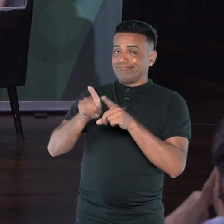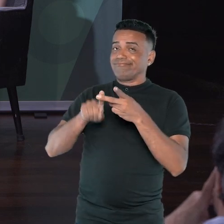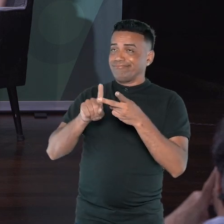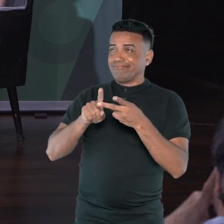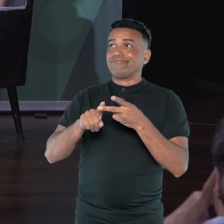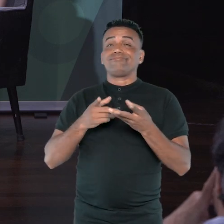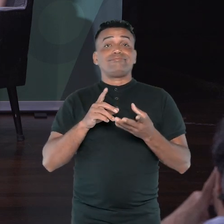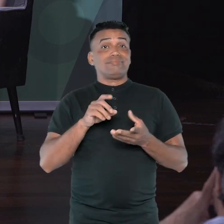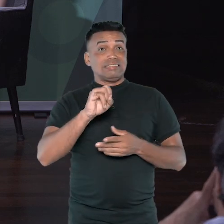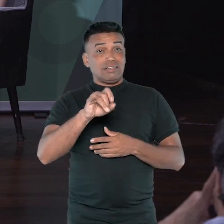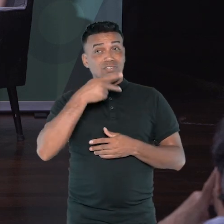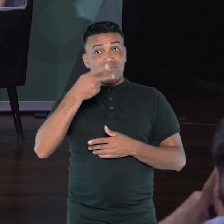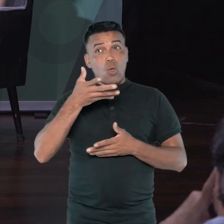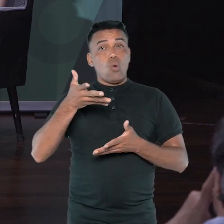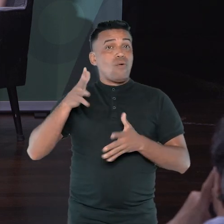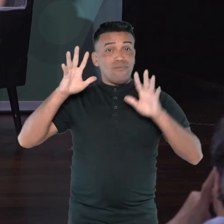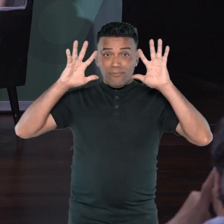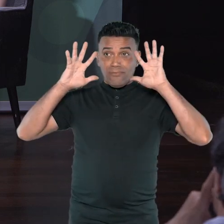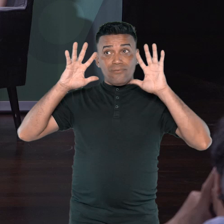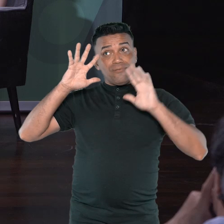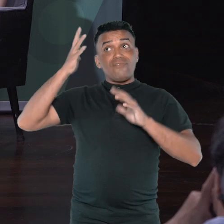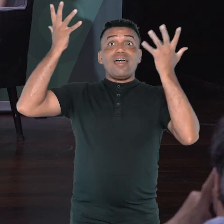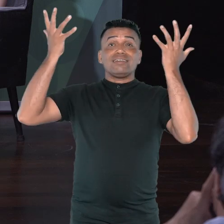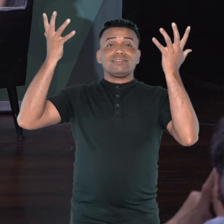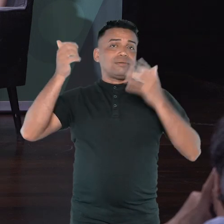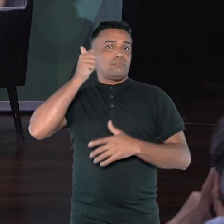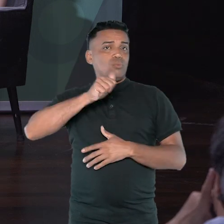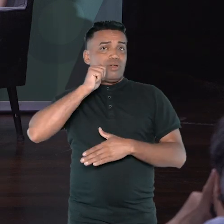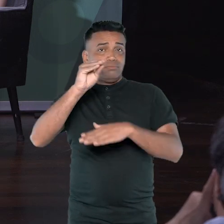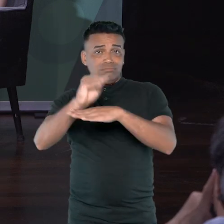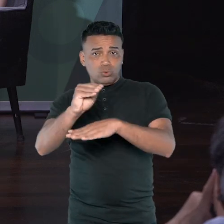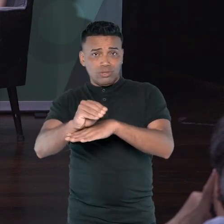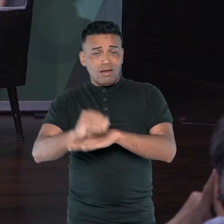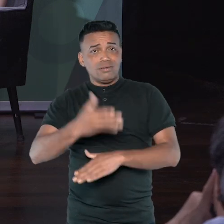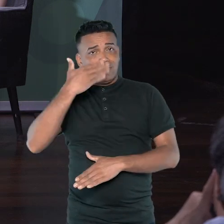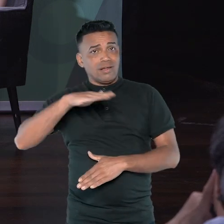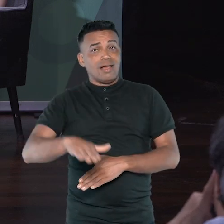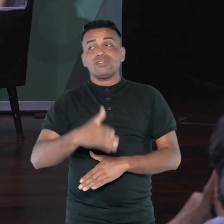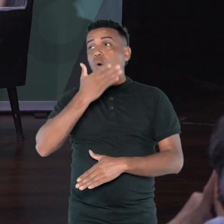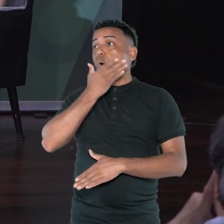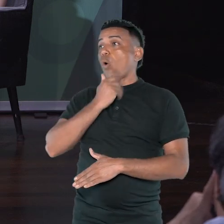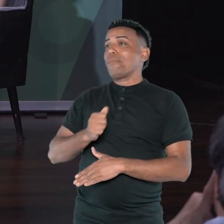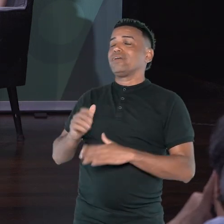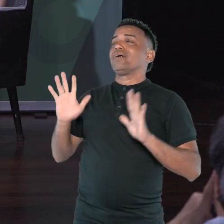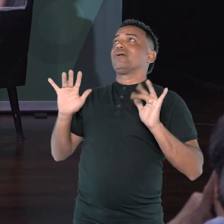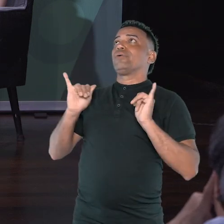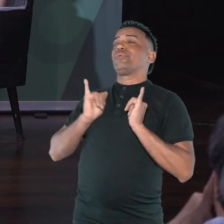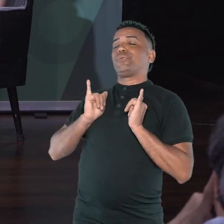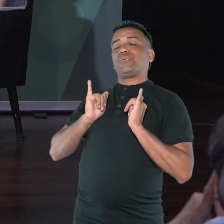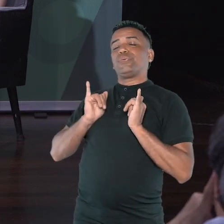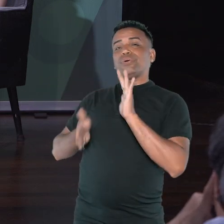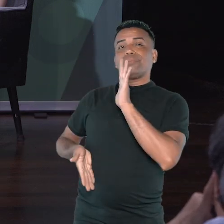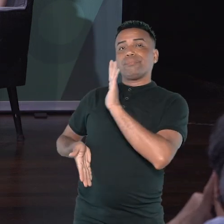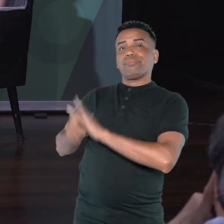se tem, como você citou, né, numa festa, uma mulher chega para cuidar das crianças, os homens já vão para o